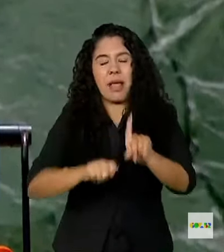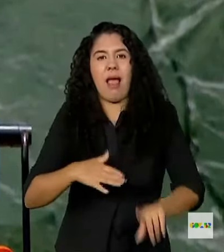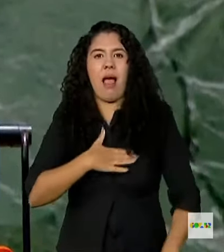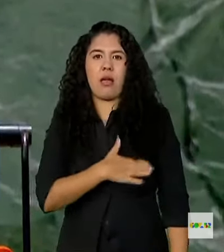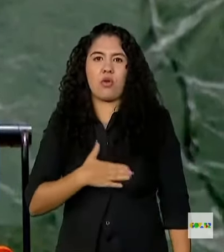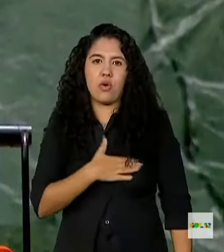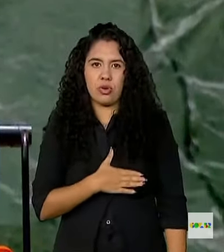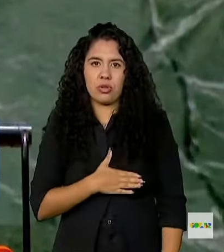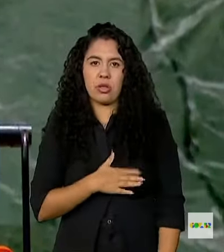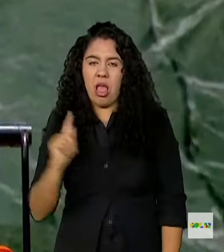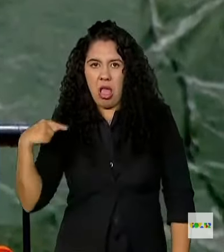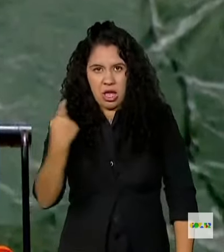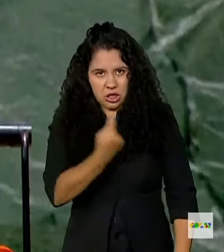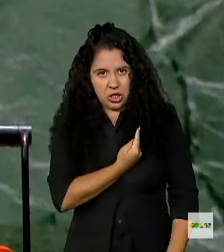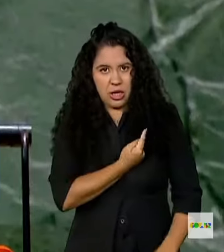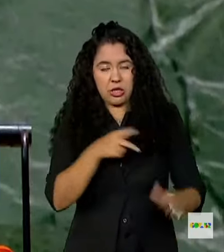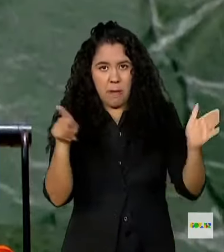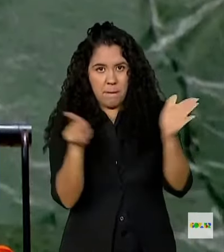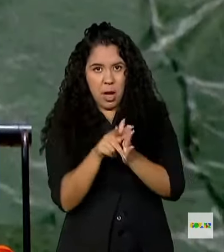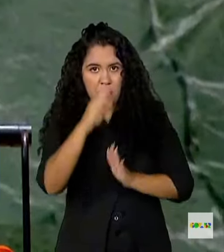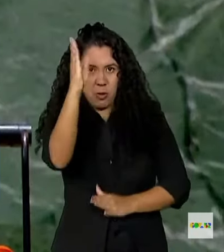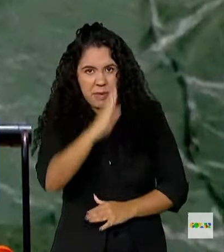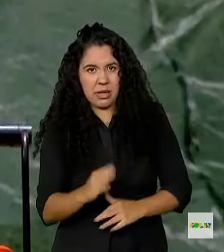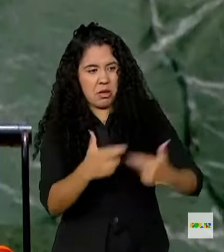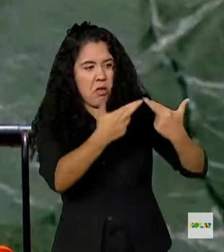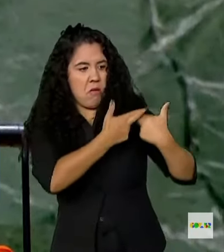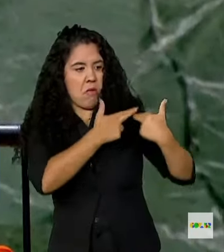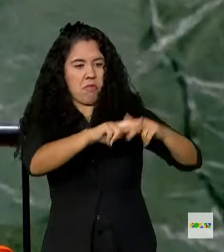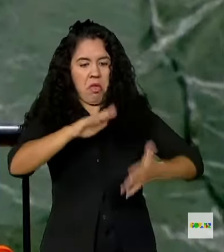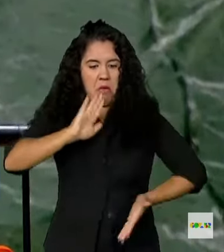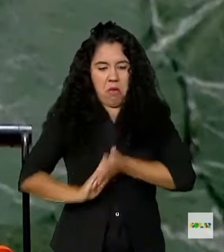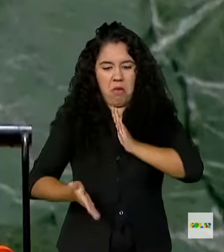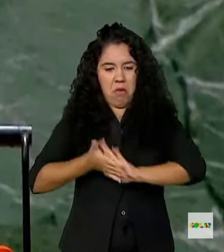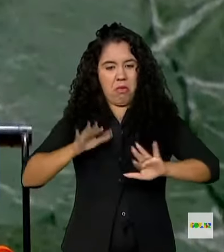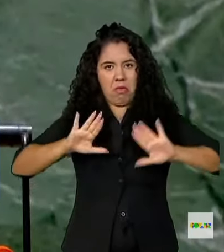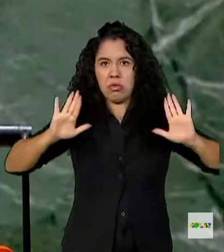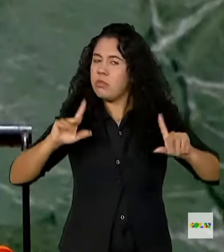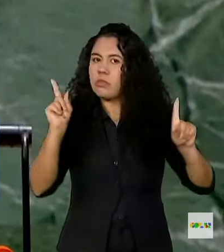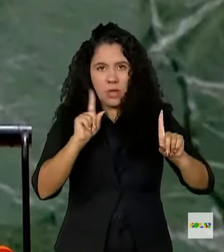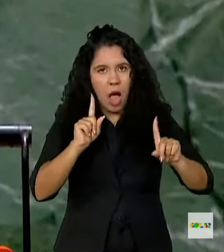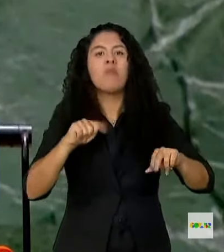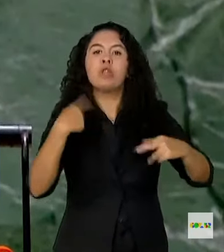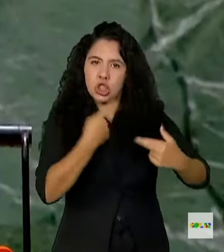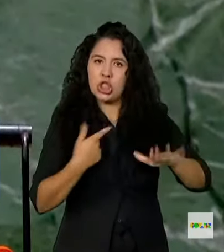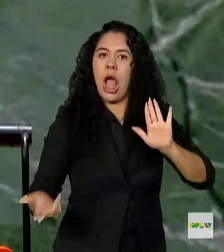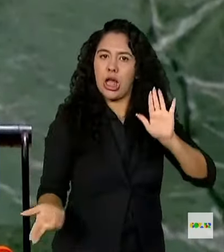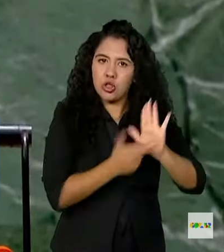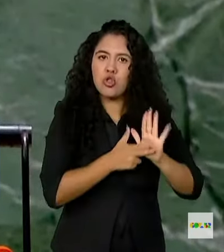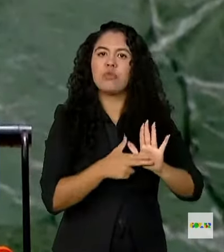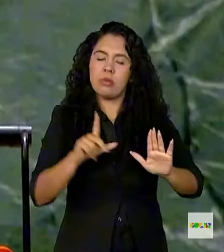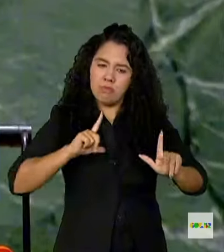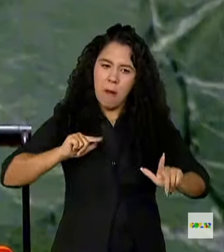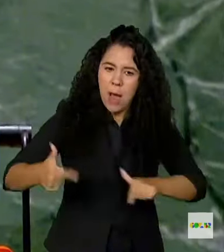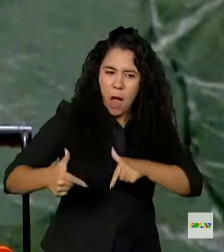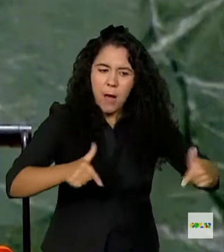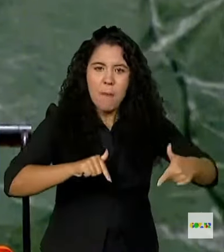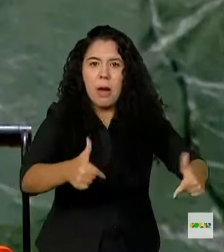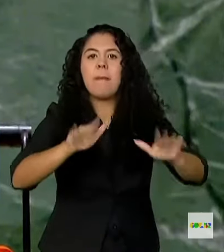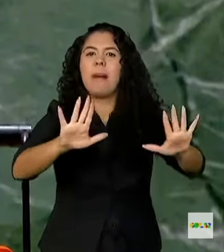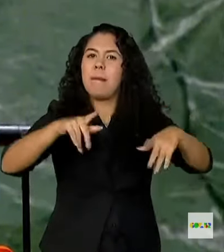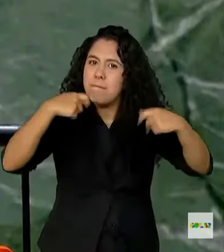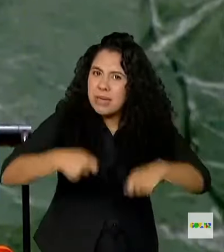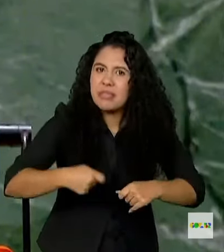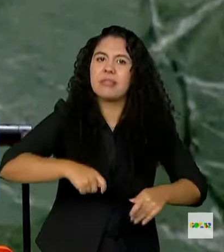terceiriza a responsabilidade e nem abdica da sua soberania. Já fizemos muito, mas sabemos que é preciso